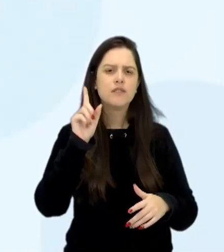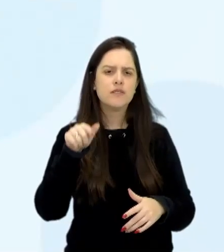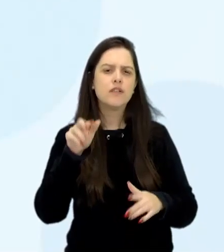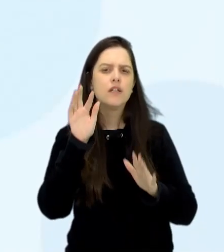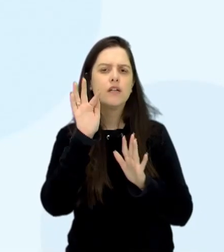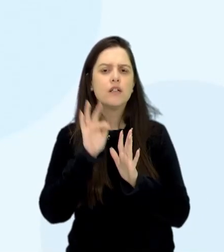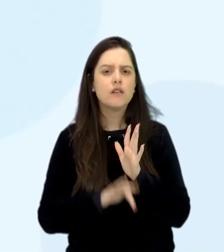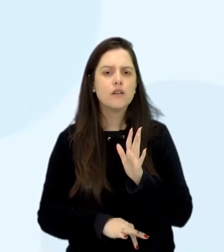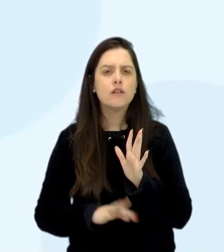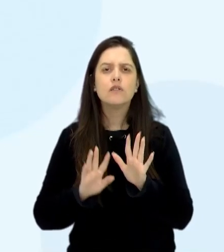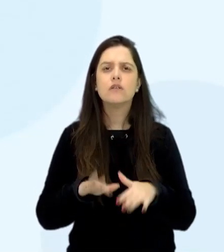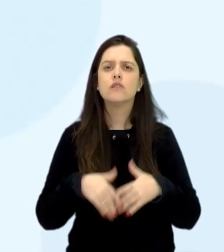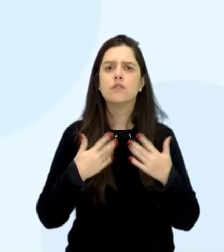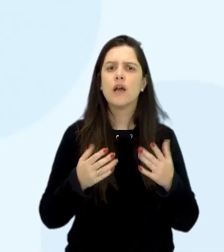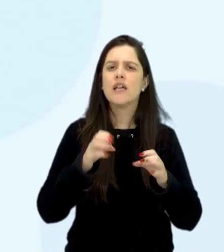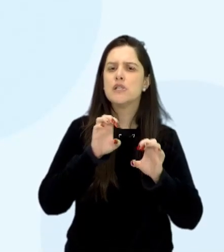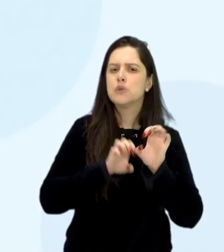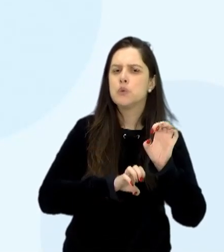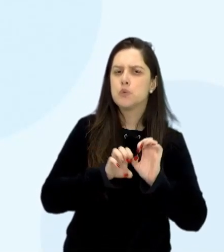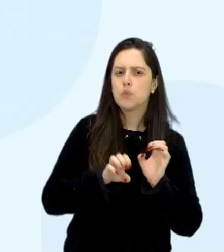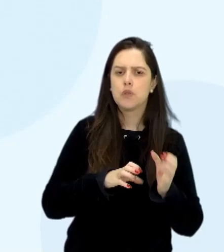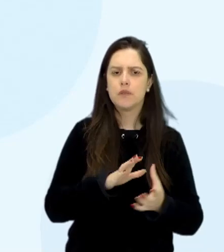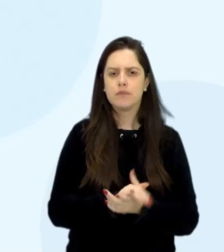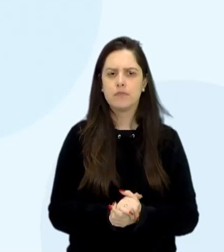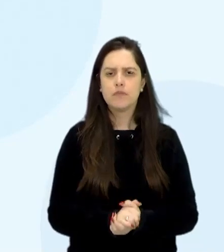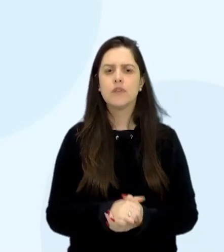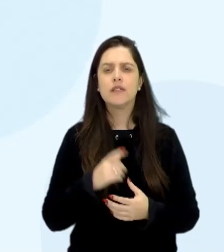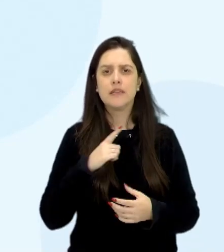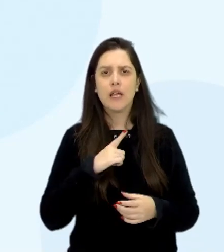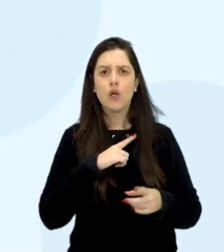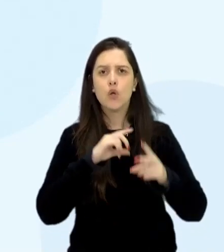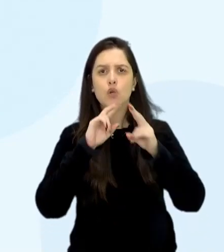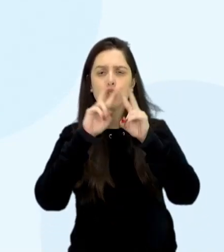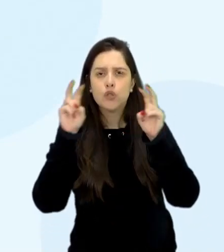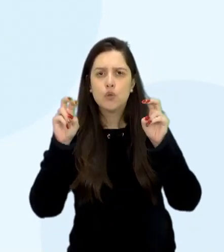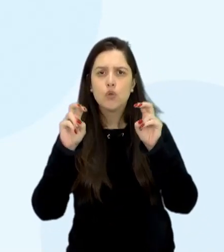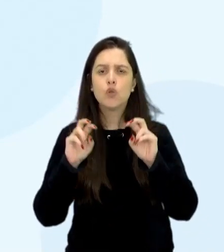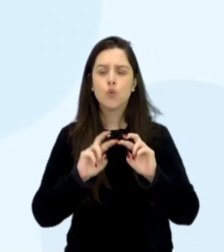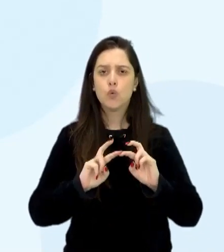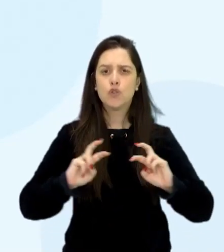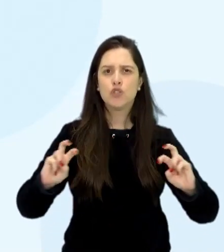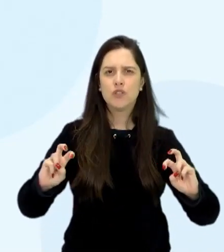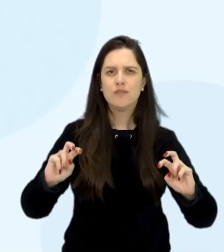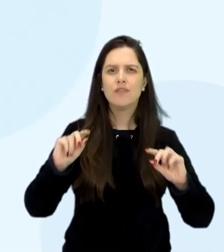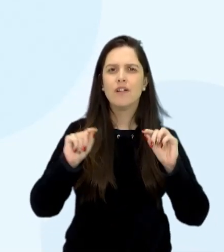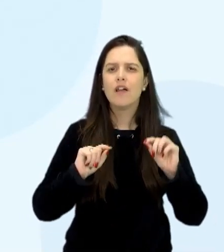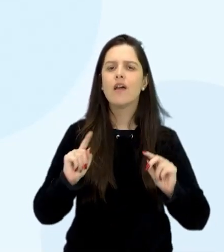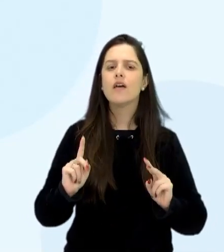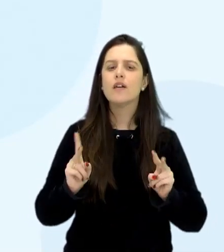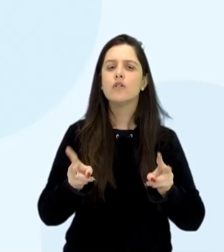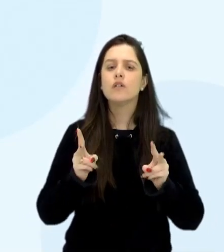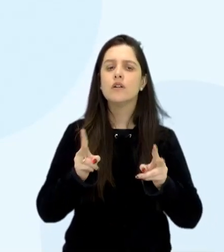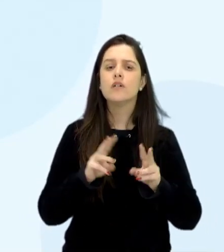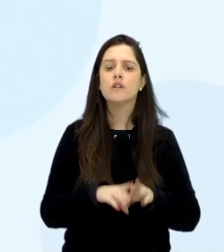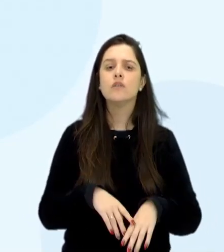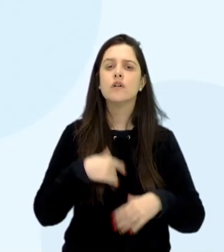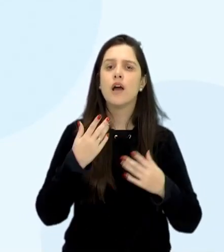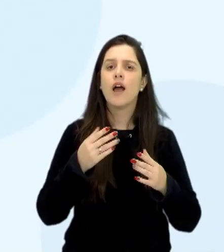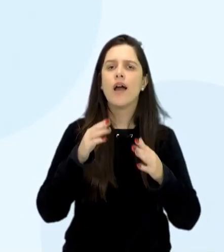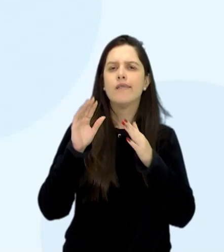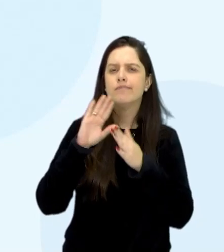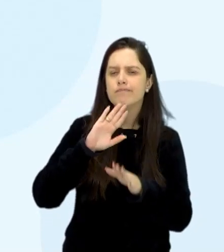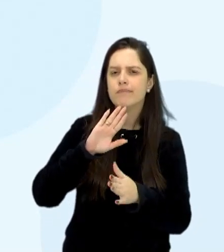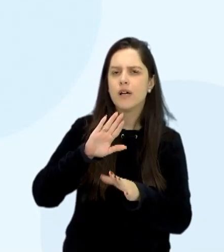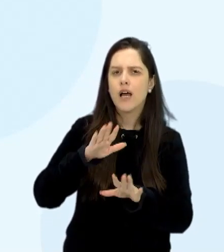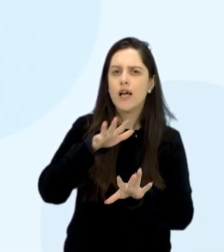forma que nós falamos da estrutura. Tem título, um subtítulo e na sequência vem a introdução,